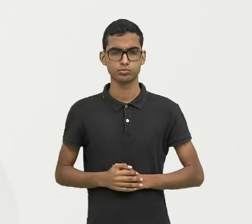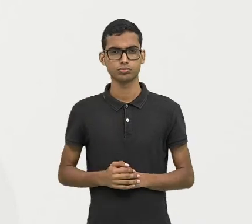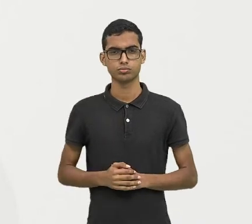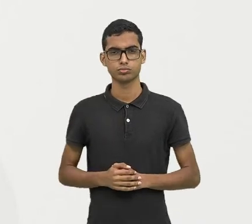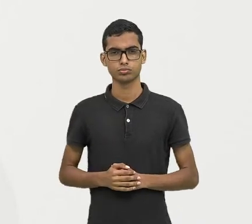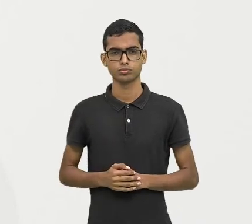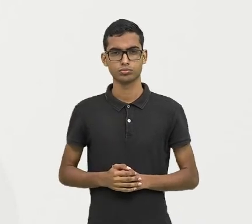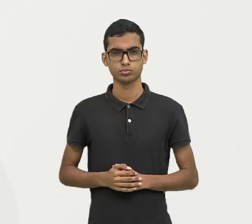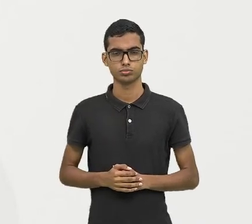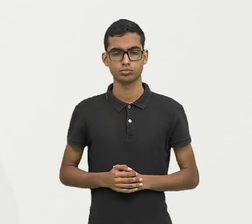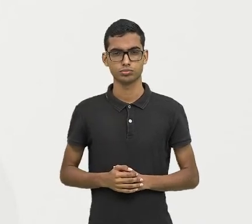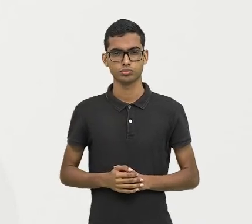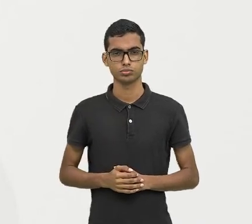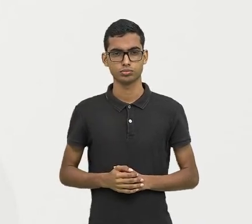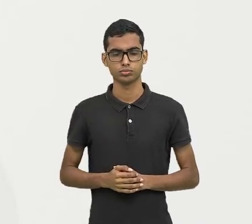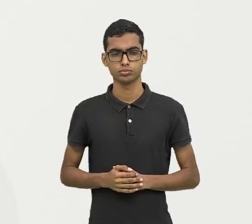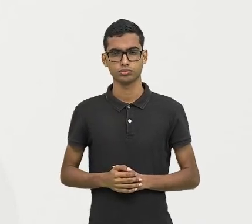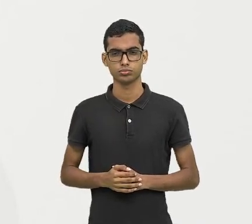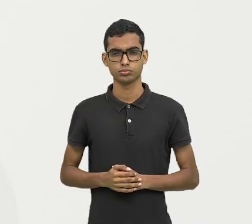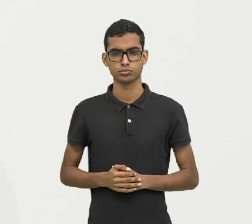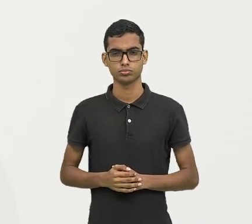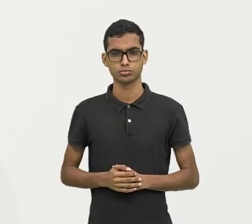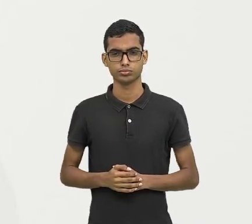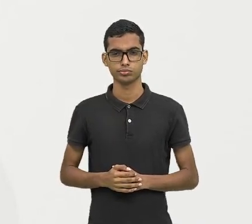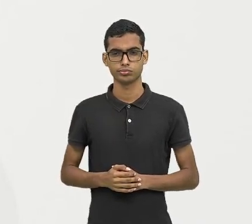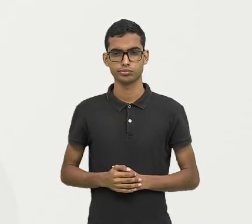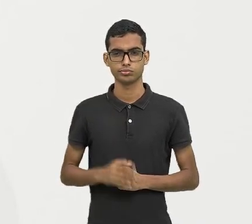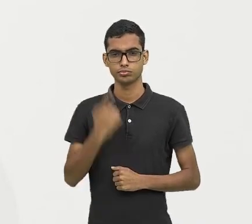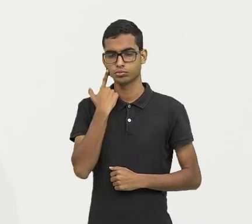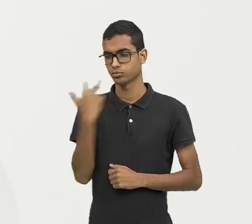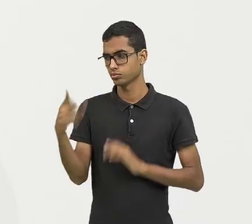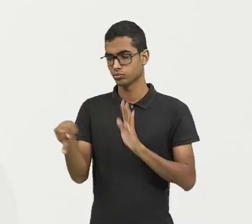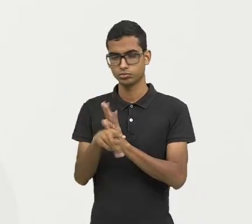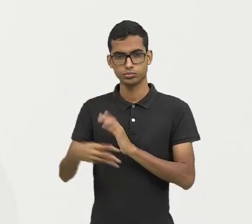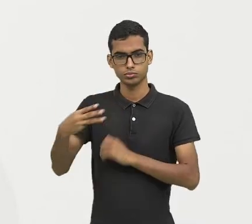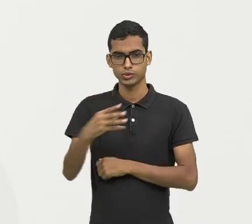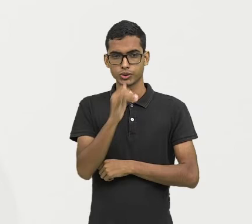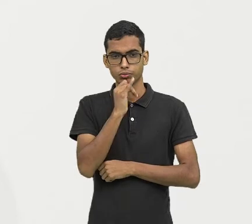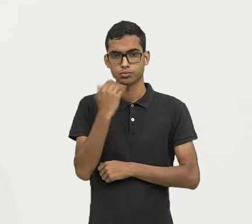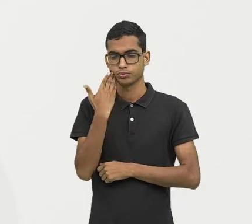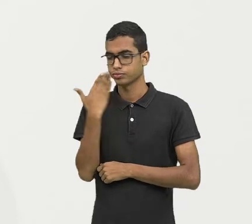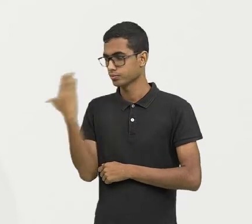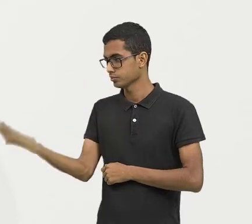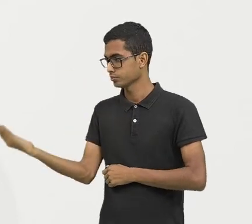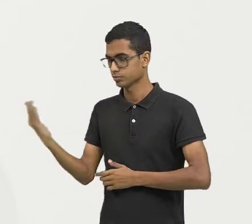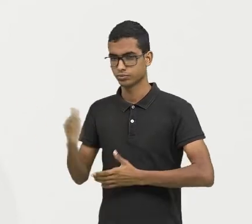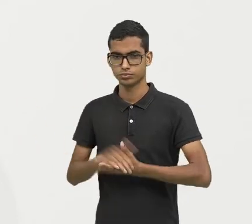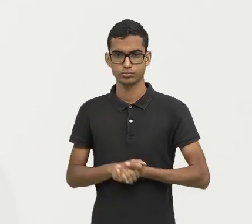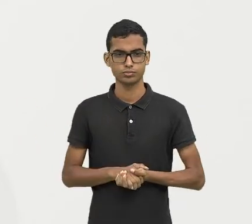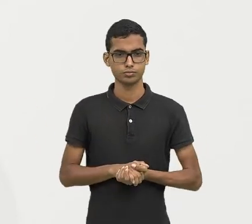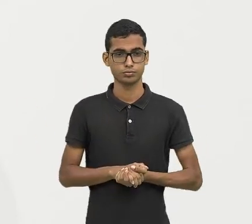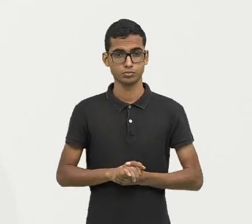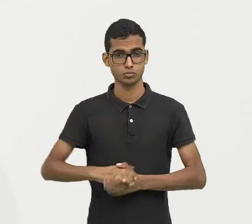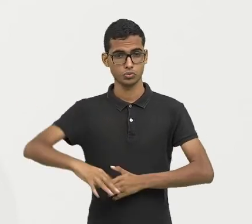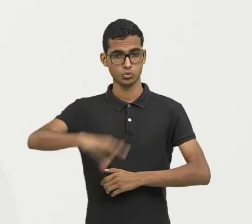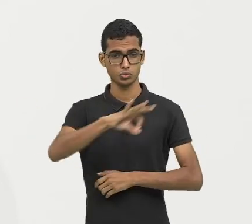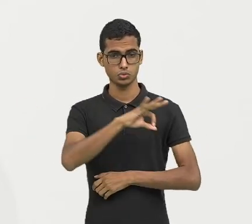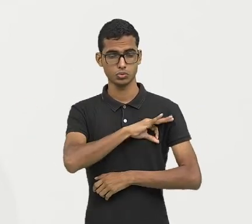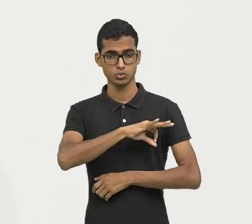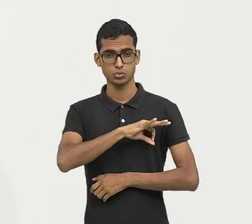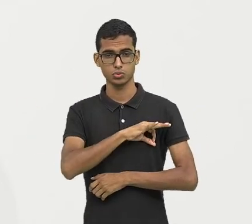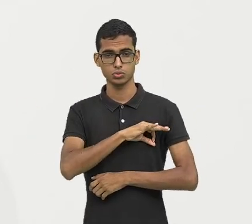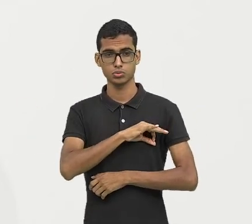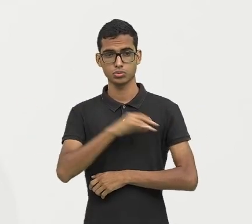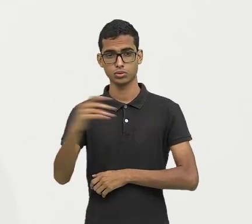Certo, gente? Vamos observar o terceiro exemplo. Olha só. a polícia disse